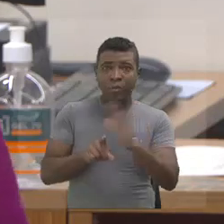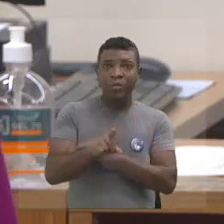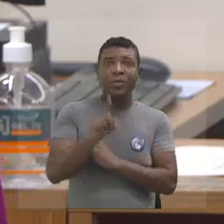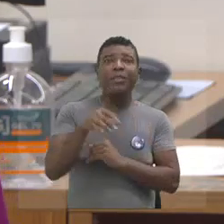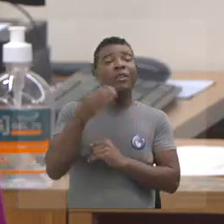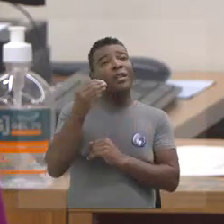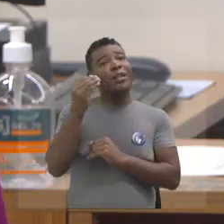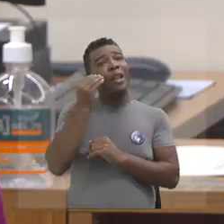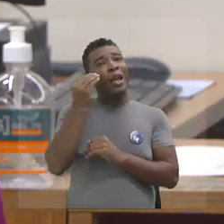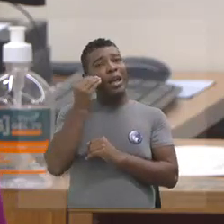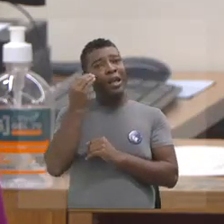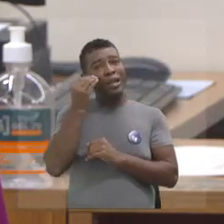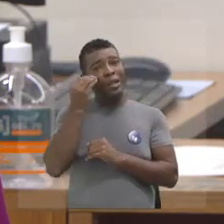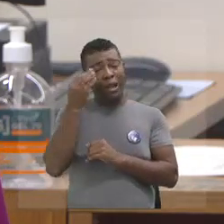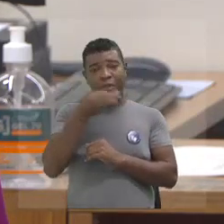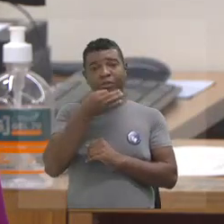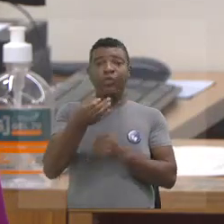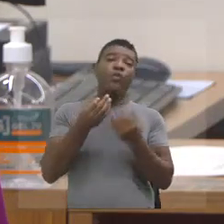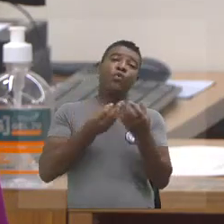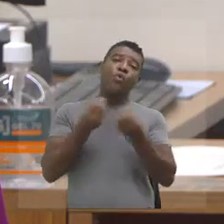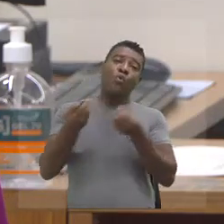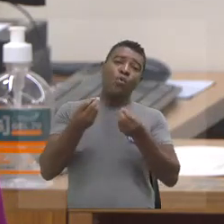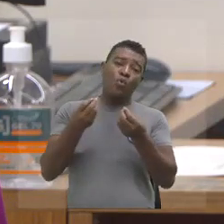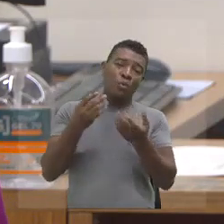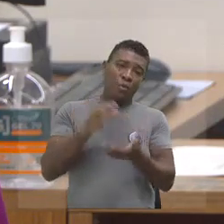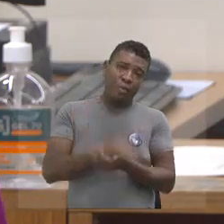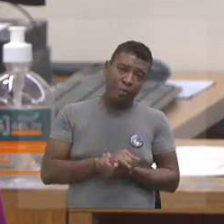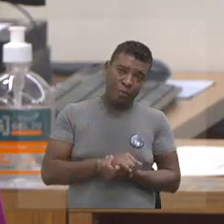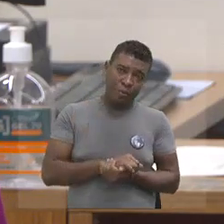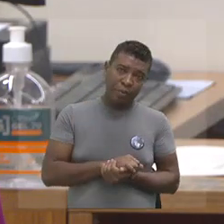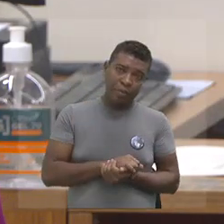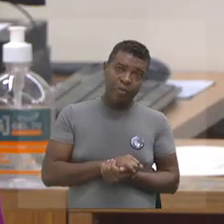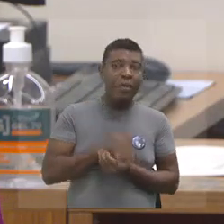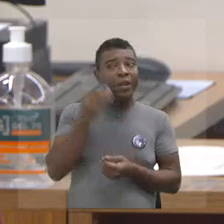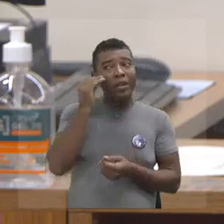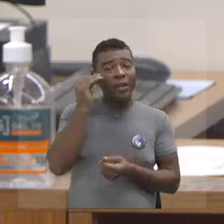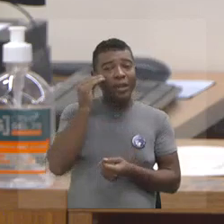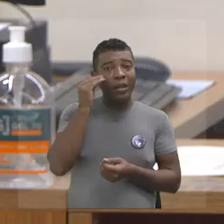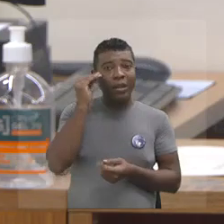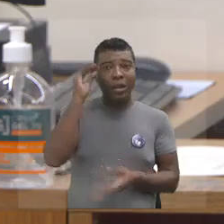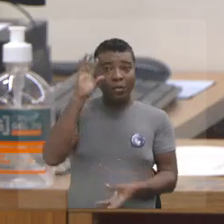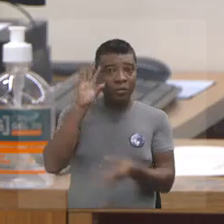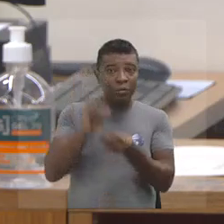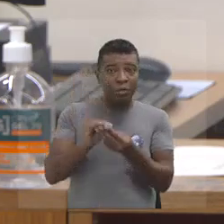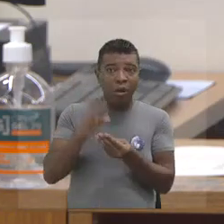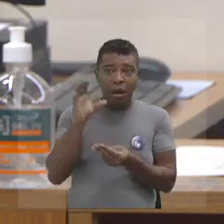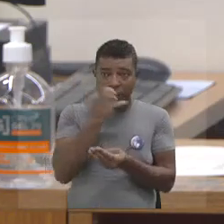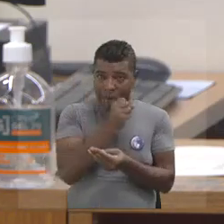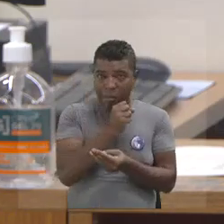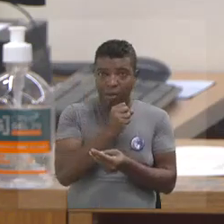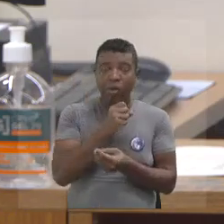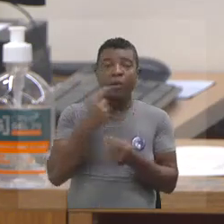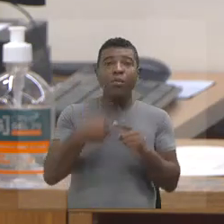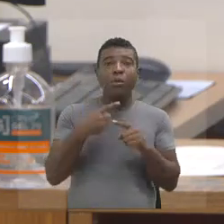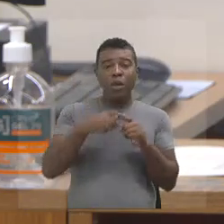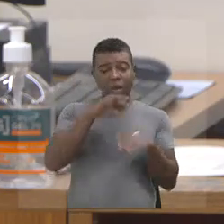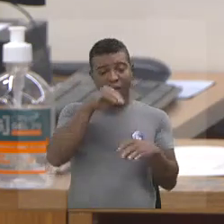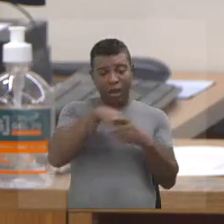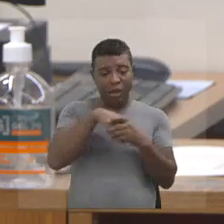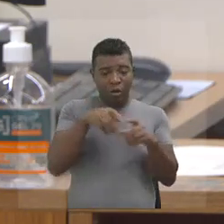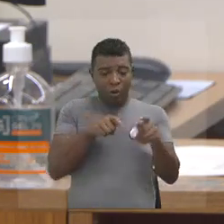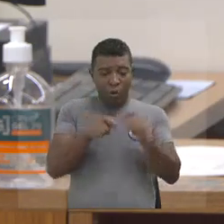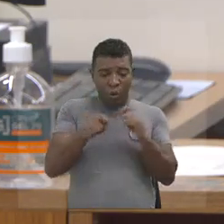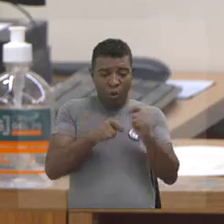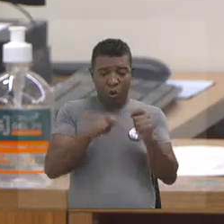ser rápido mas eu a justifico é porque os procedimentos controle interno dos órgãos do Poder